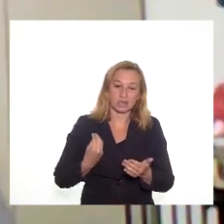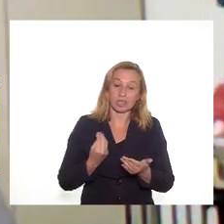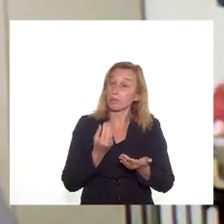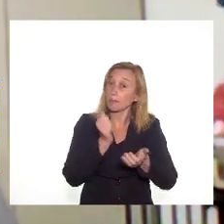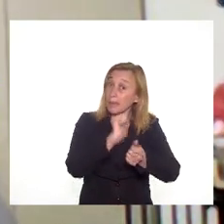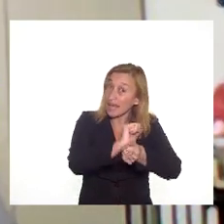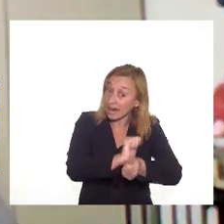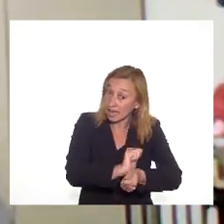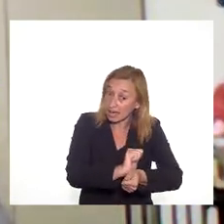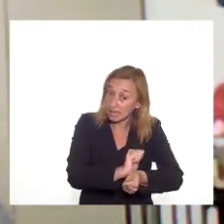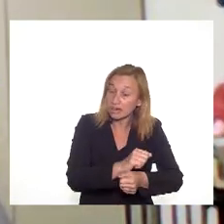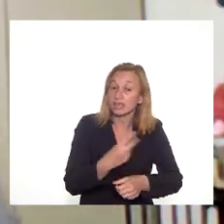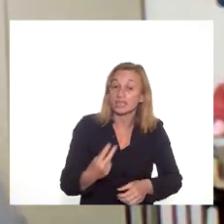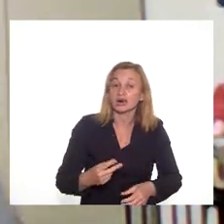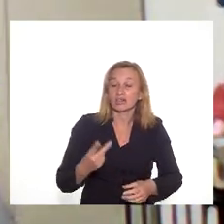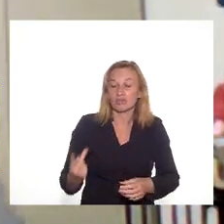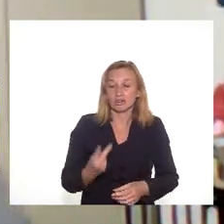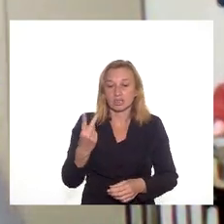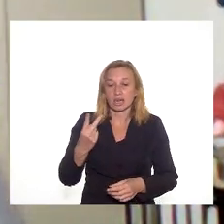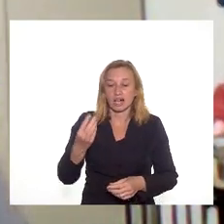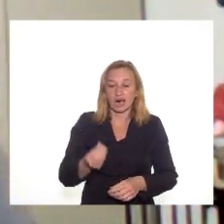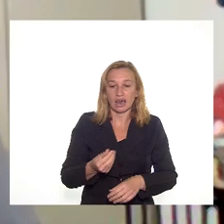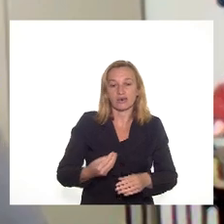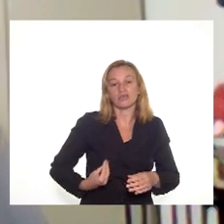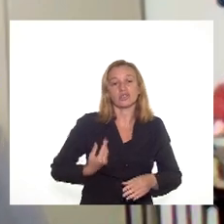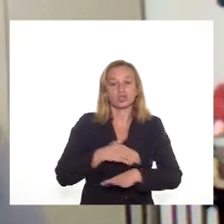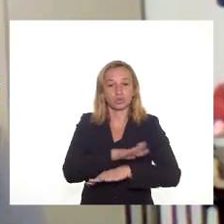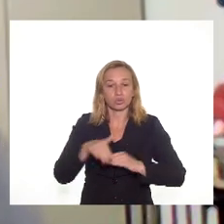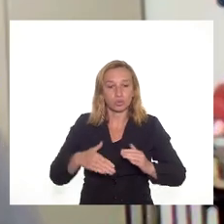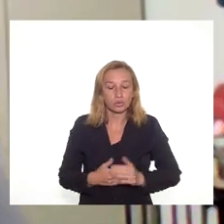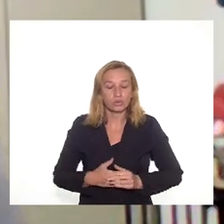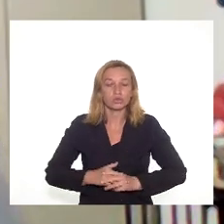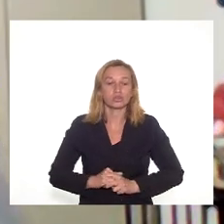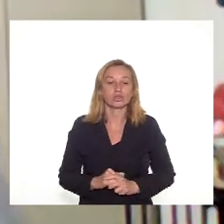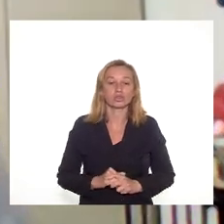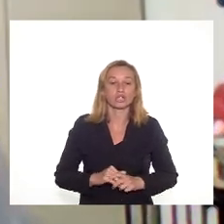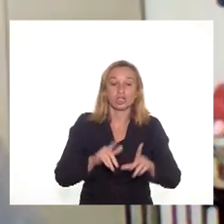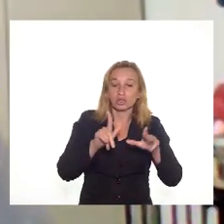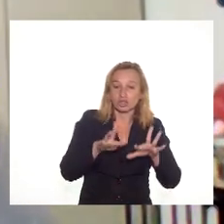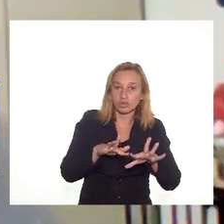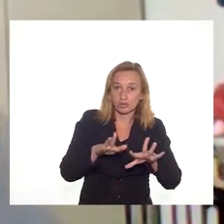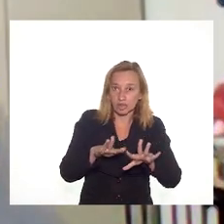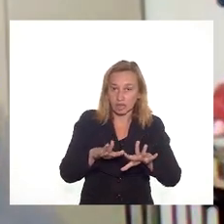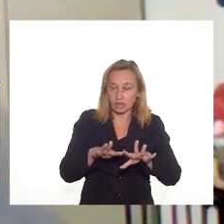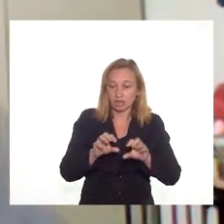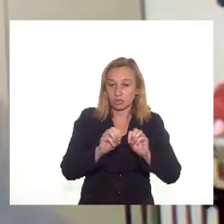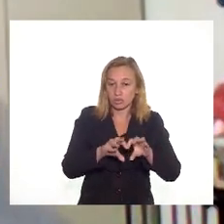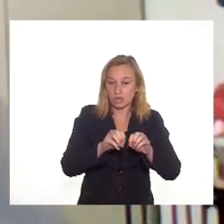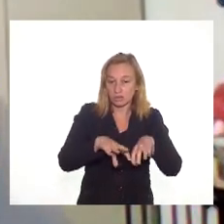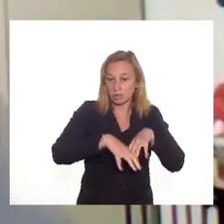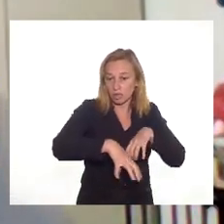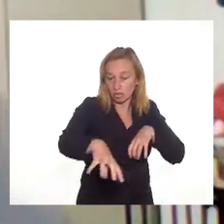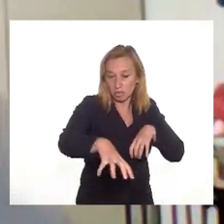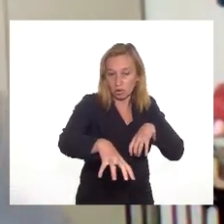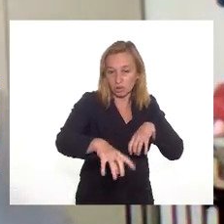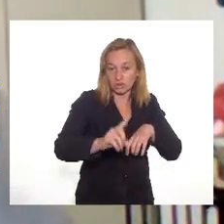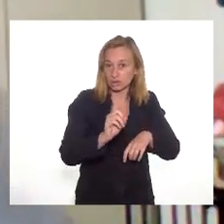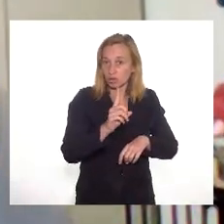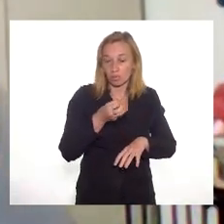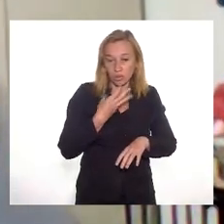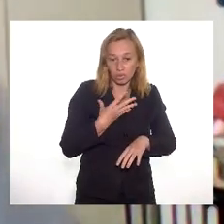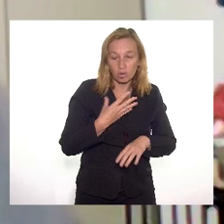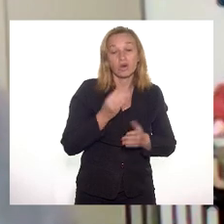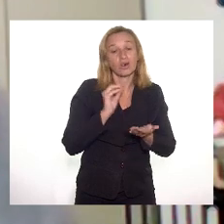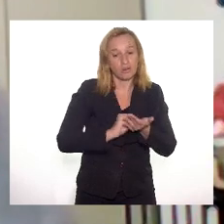suspensas para preservar a vida dos estudantes e de toda a população. Os diferentes mecanismos do ensino remoto não deram certo, faltou